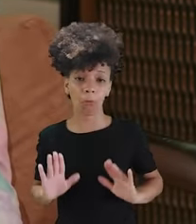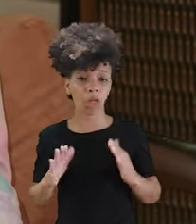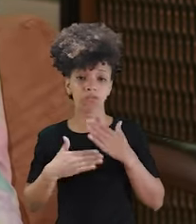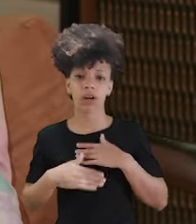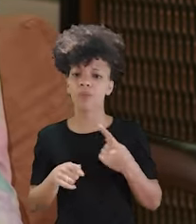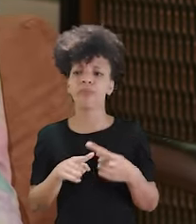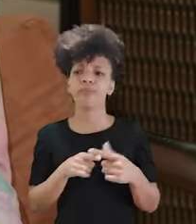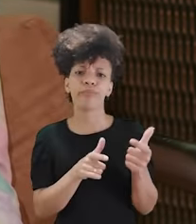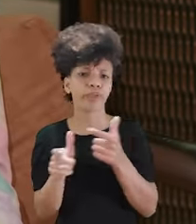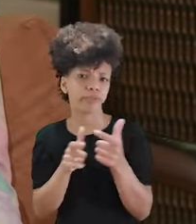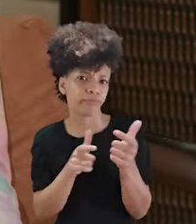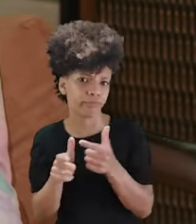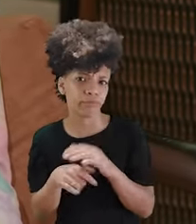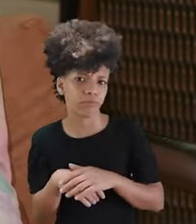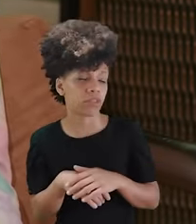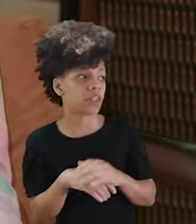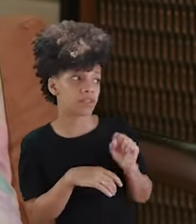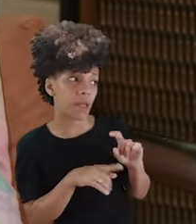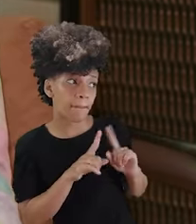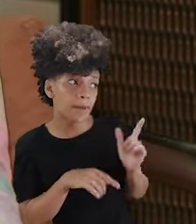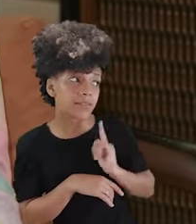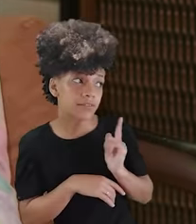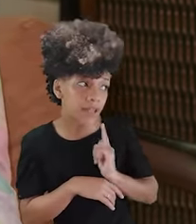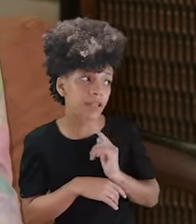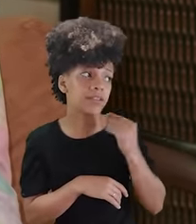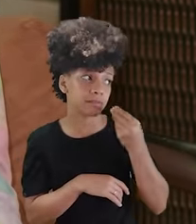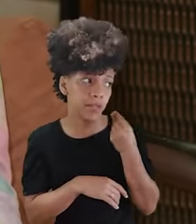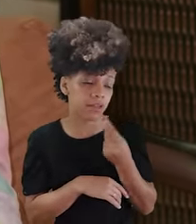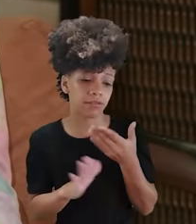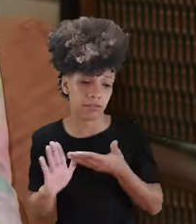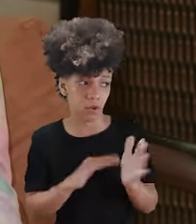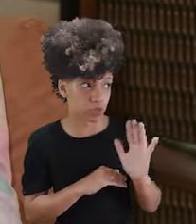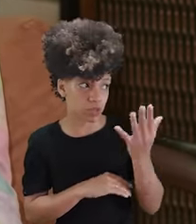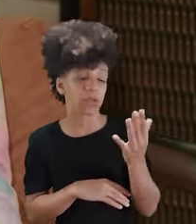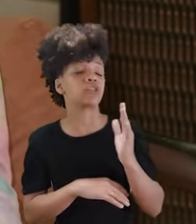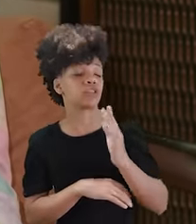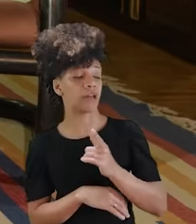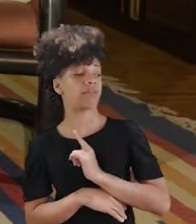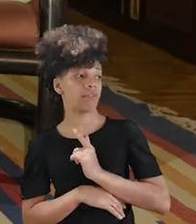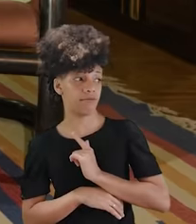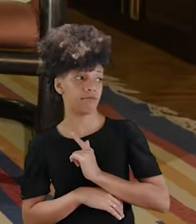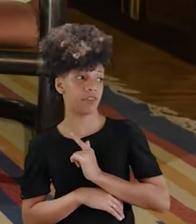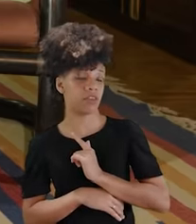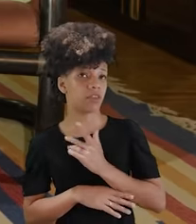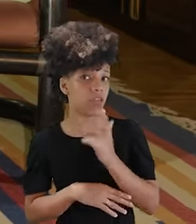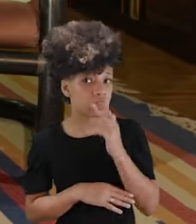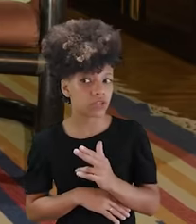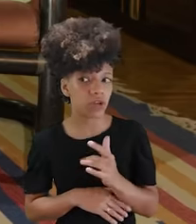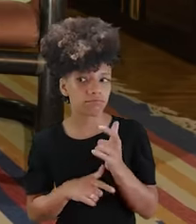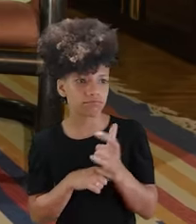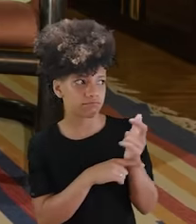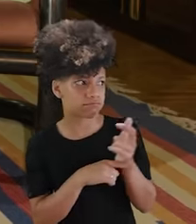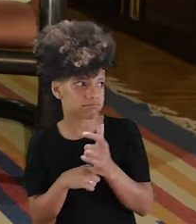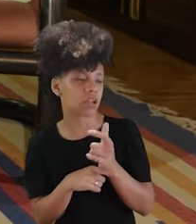que já aconteceu de acharem armas depois que a bagagem já estava boa e aí até